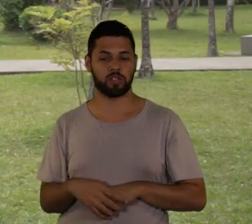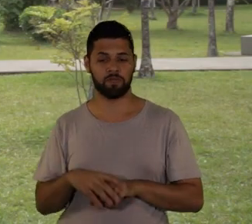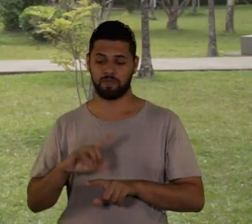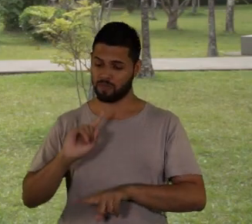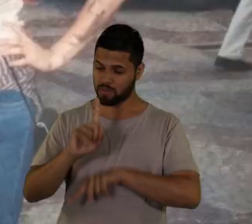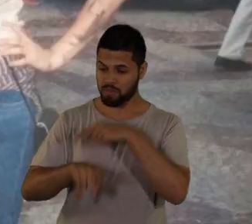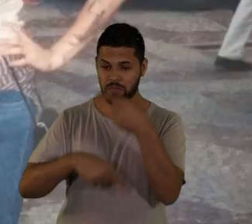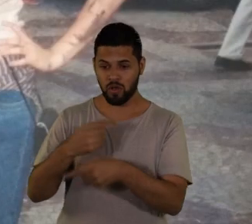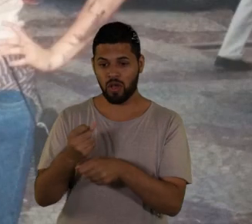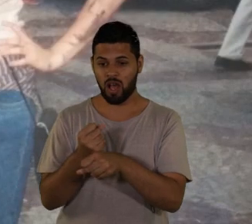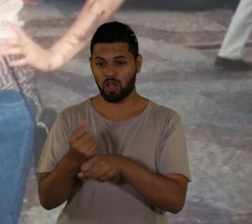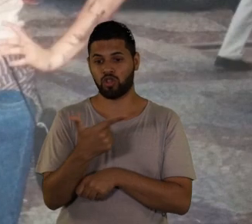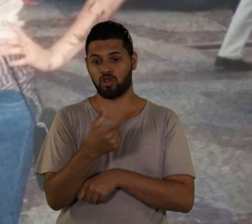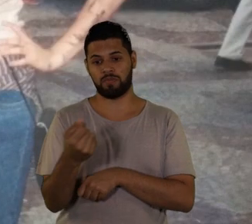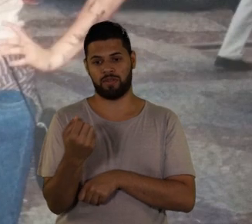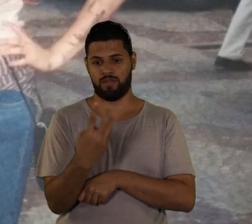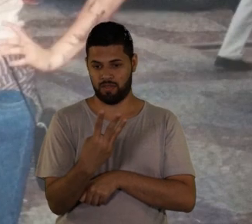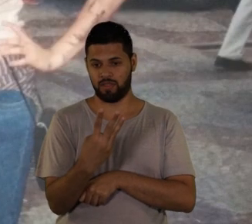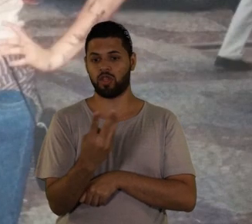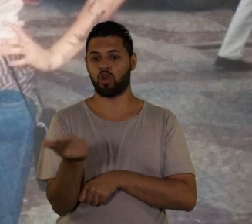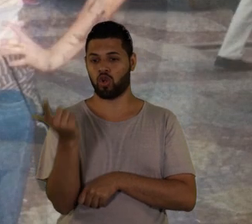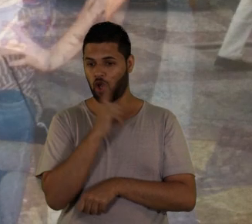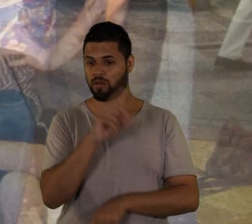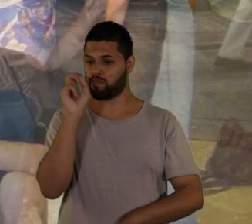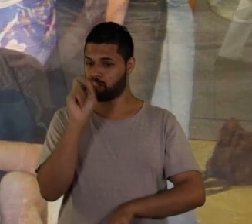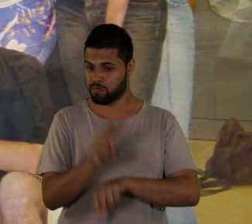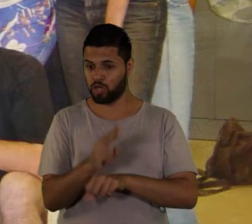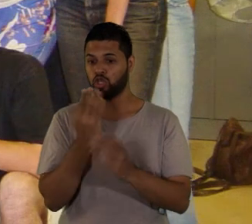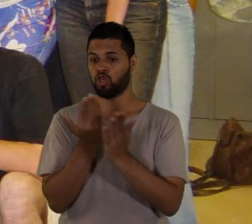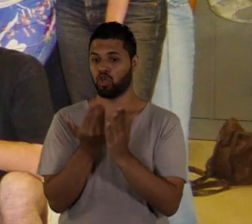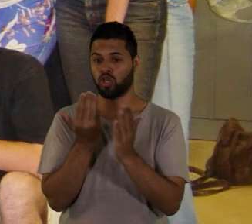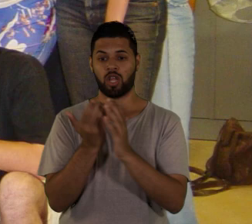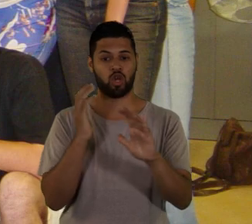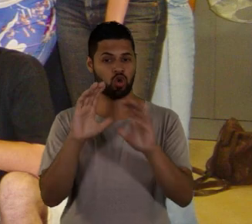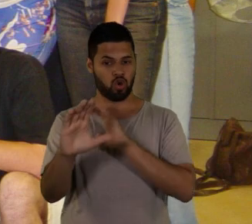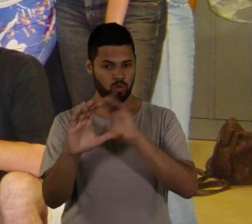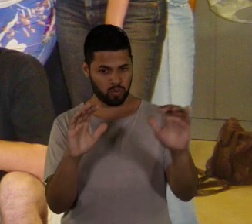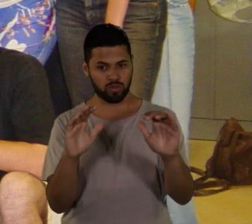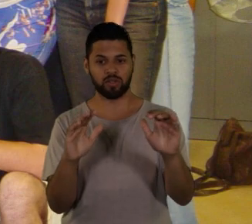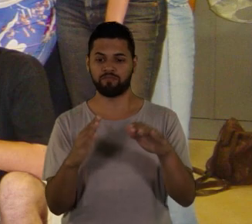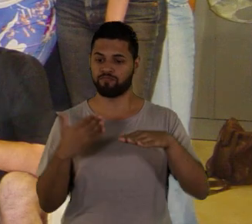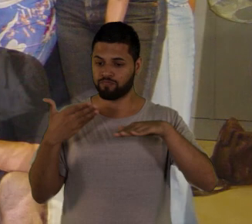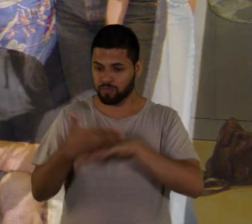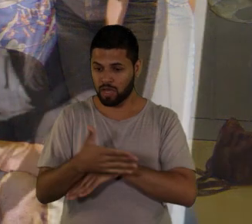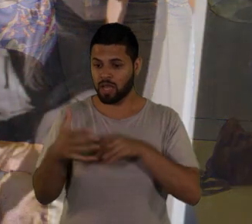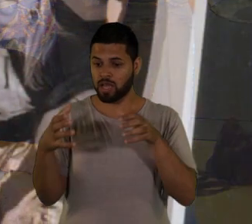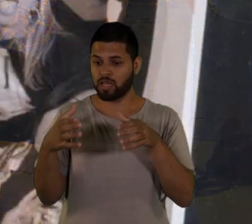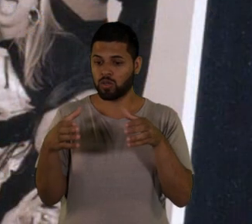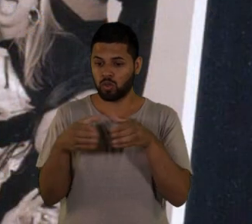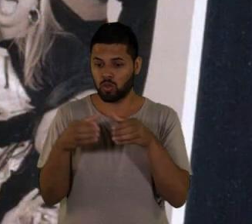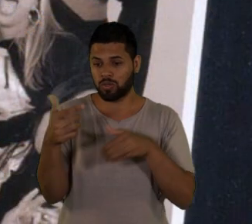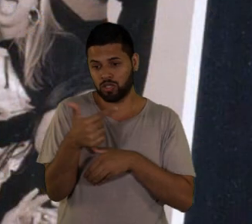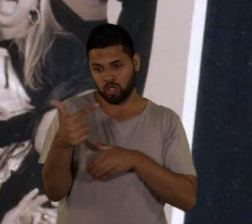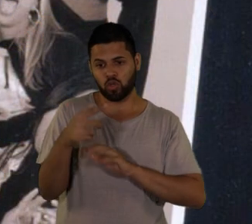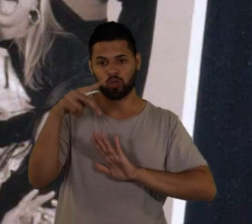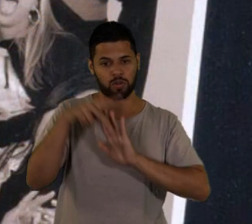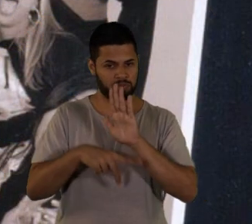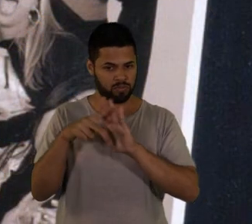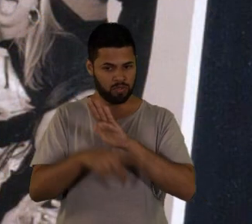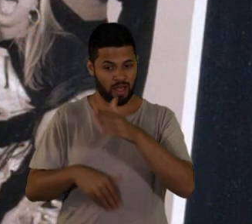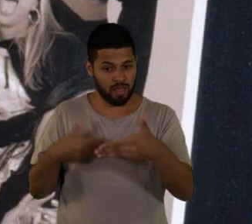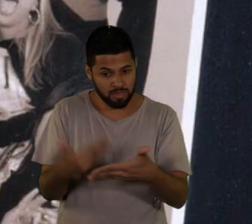fazer comunicação e eu fui da segunda turma do PISME. O PISME estava começando na época, então eu fiz o PISME, passei, fiquei aqui até